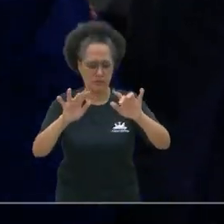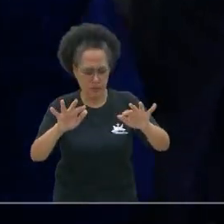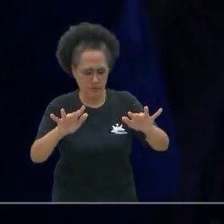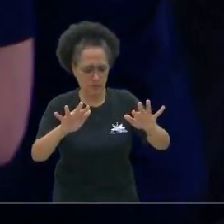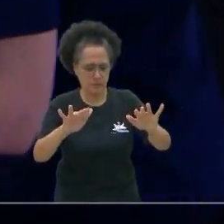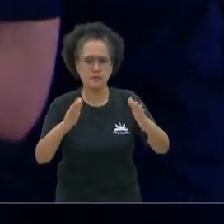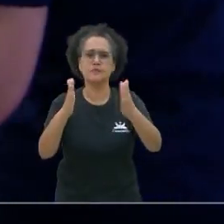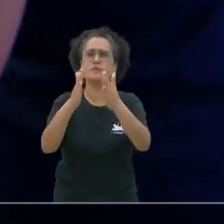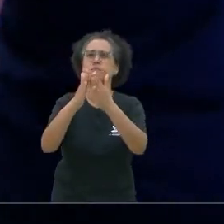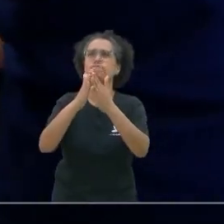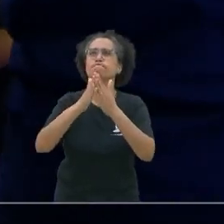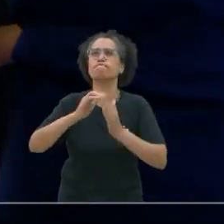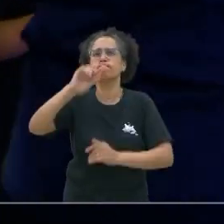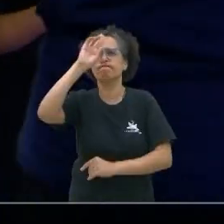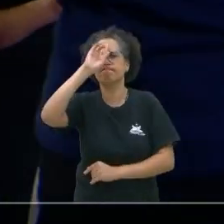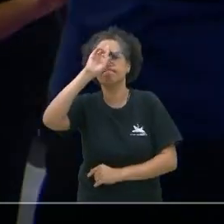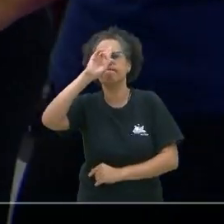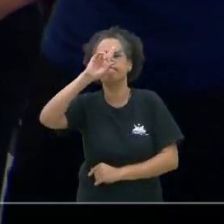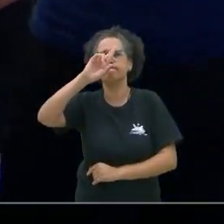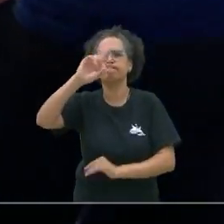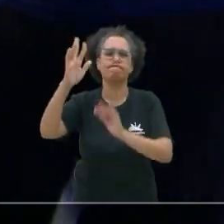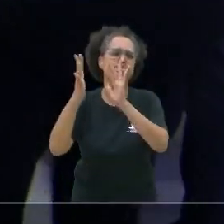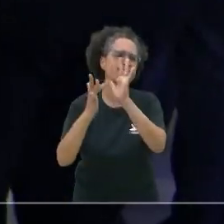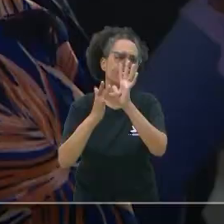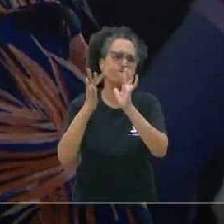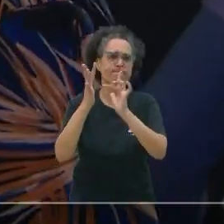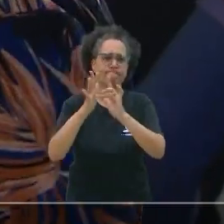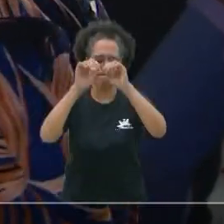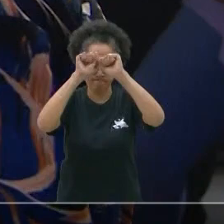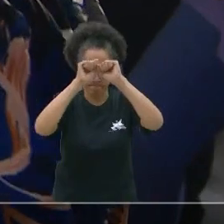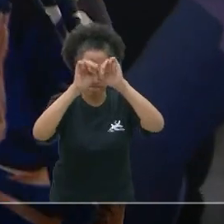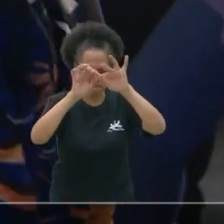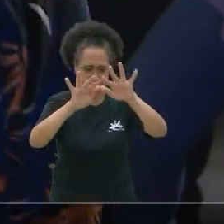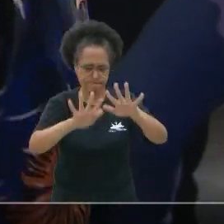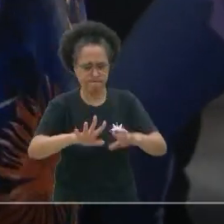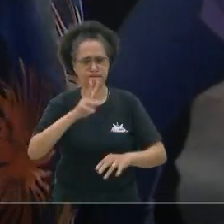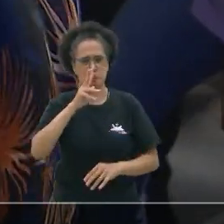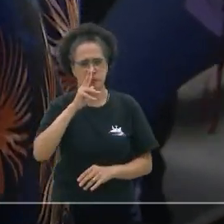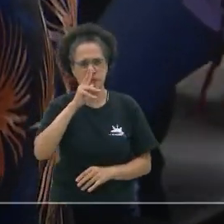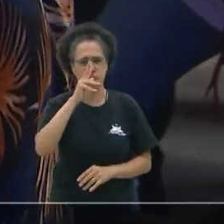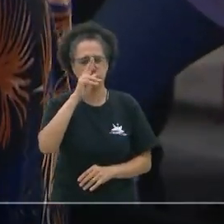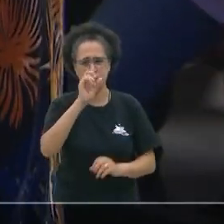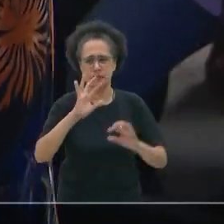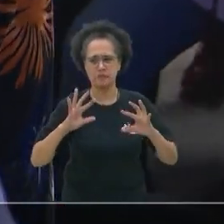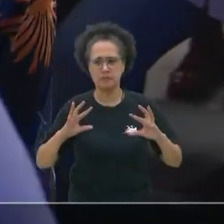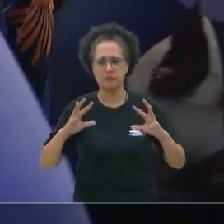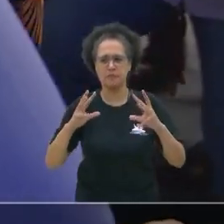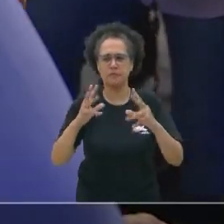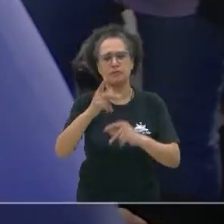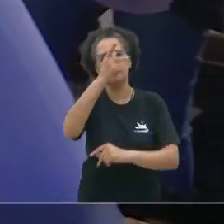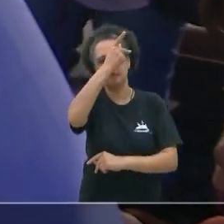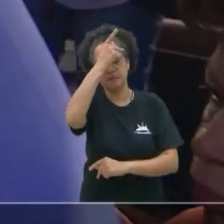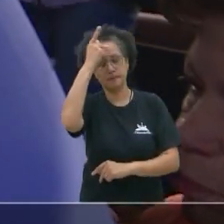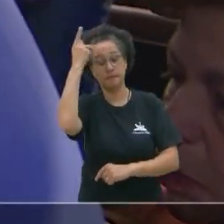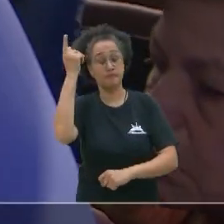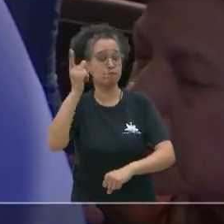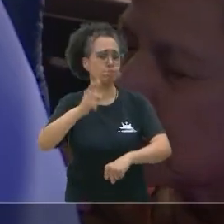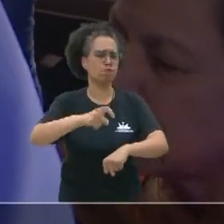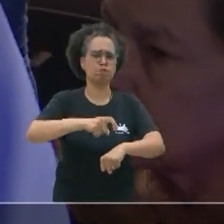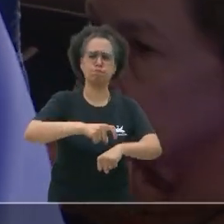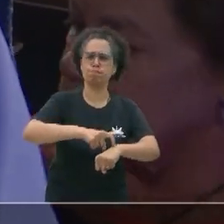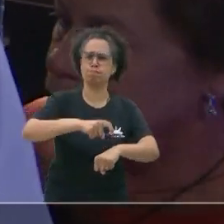Eu peço, Senhor Jesus, a tua graça, a tua força sobre todas aquelas pessoas que neste momento estão acompanhando a